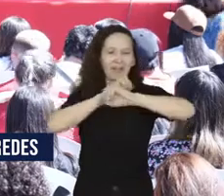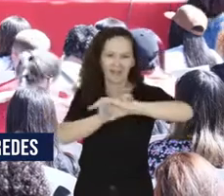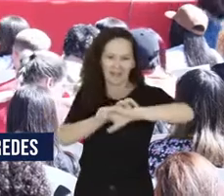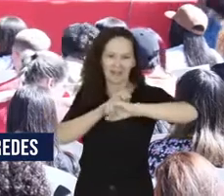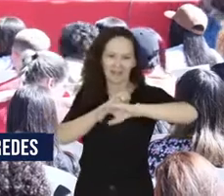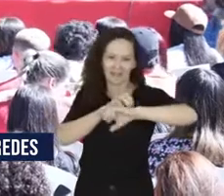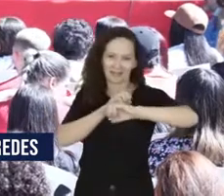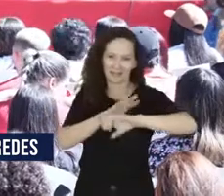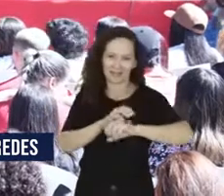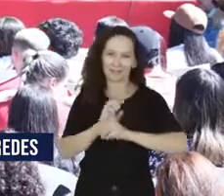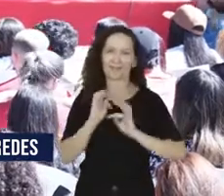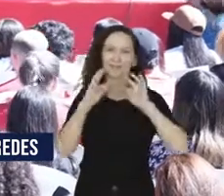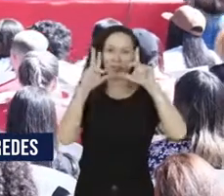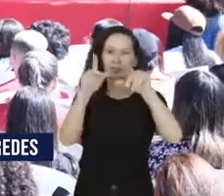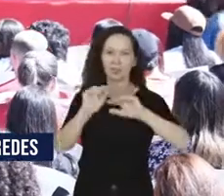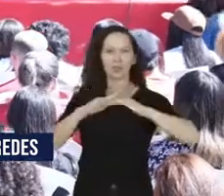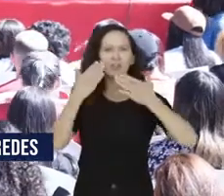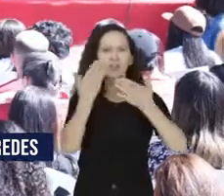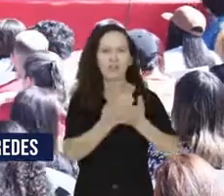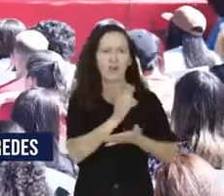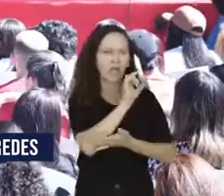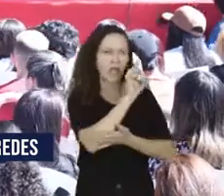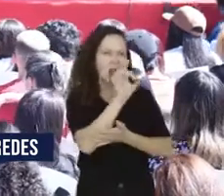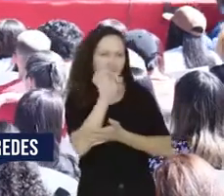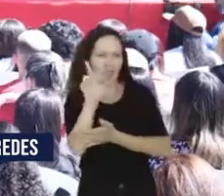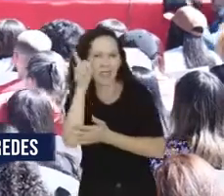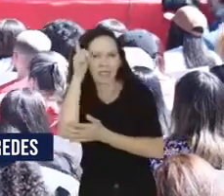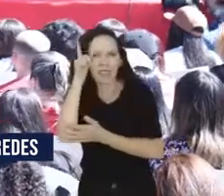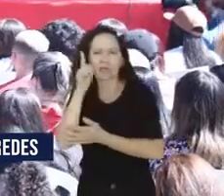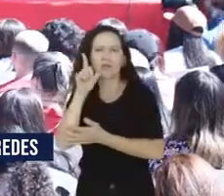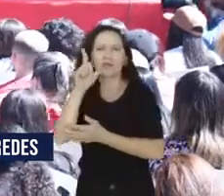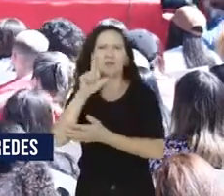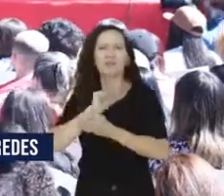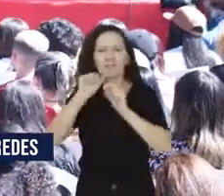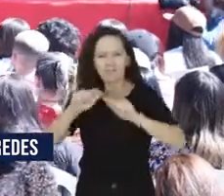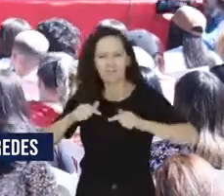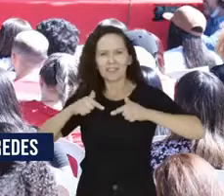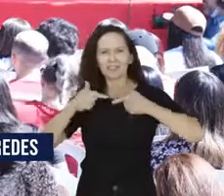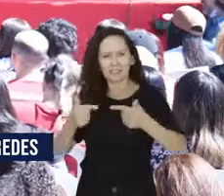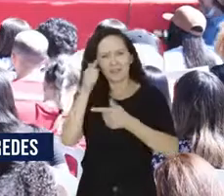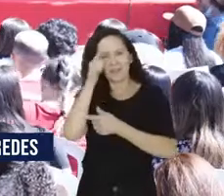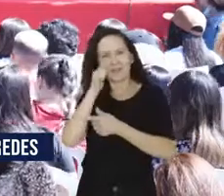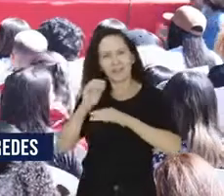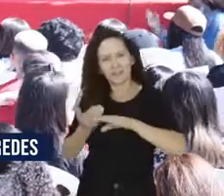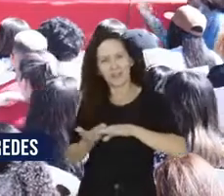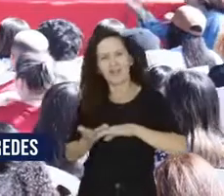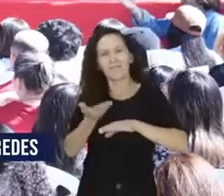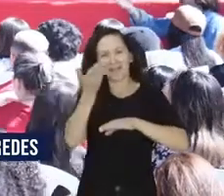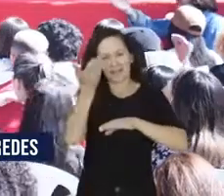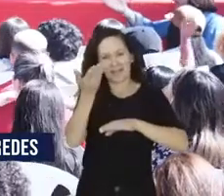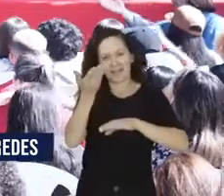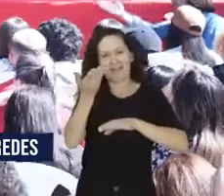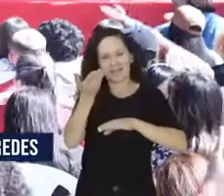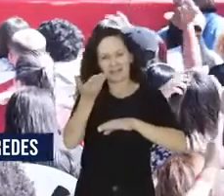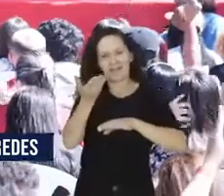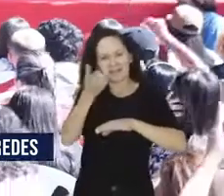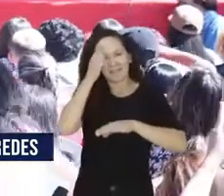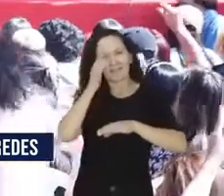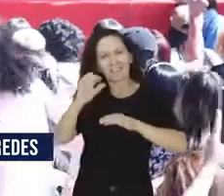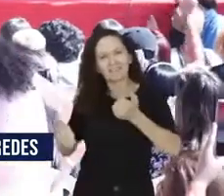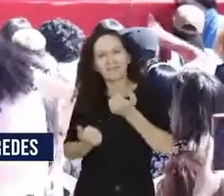toda escola tenha uma ação que vá para além das suas paredes.